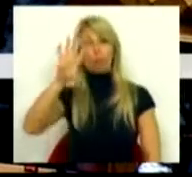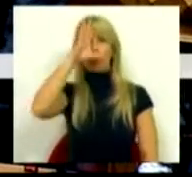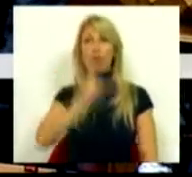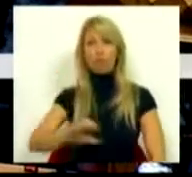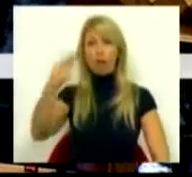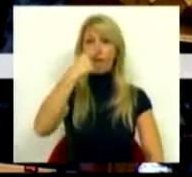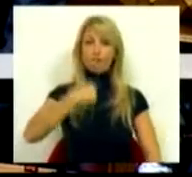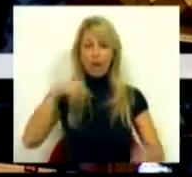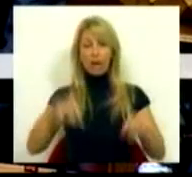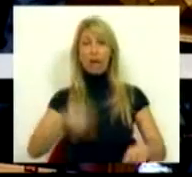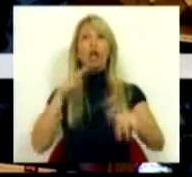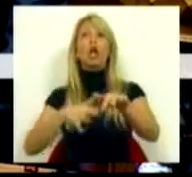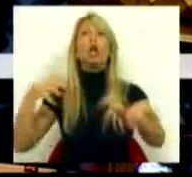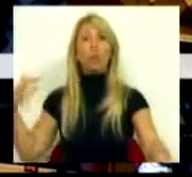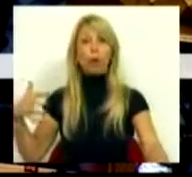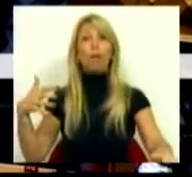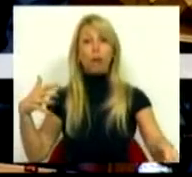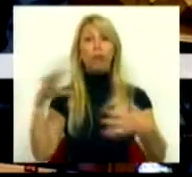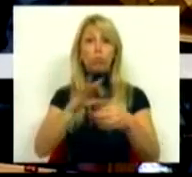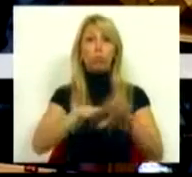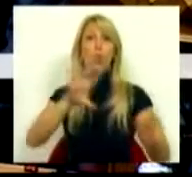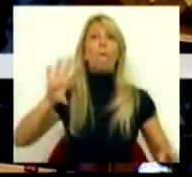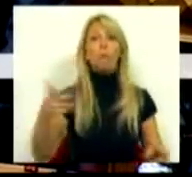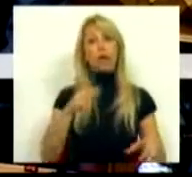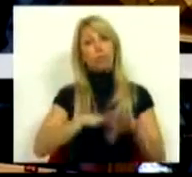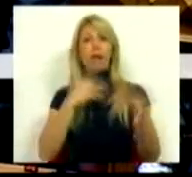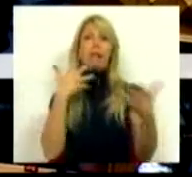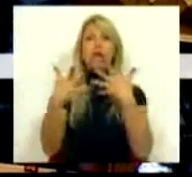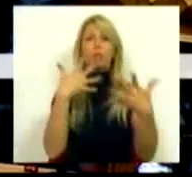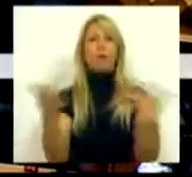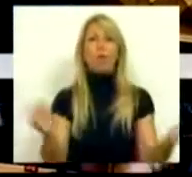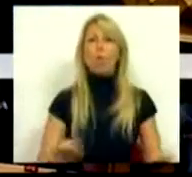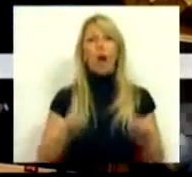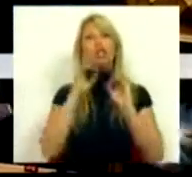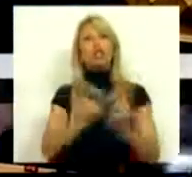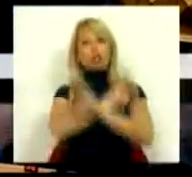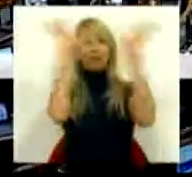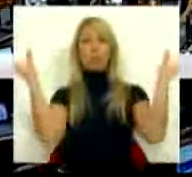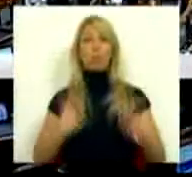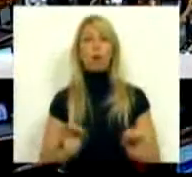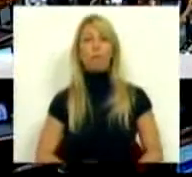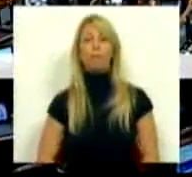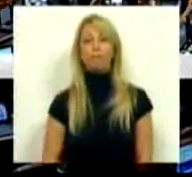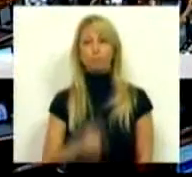com o Parlamento, queira terminar. Tenha falhado com o país em matéria de transparência e em matéria de esclarecimento.